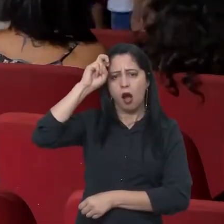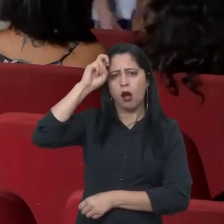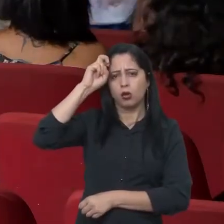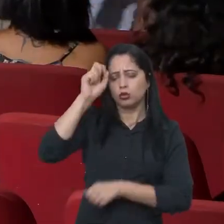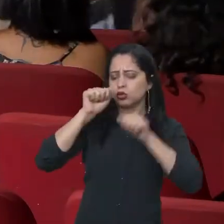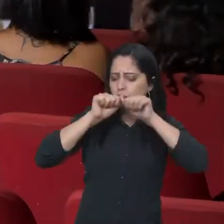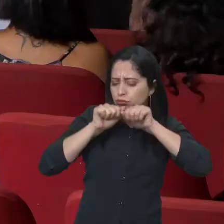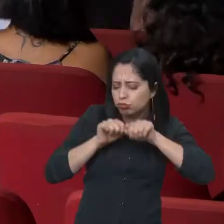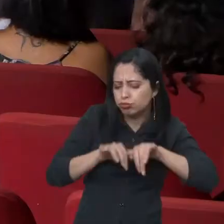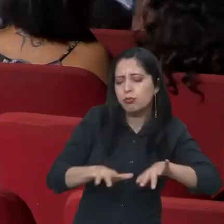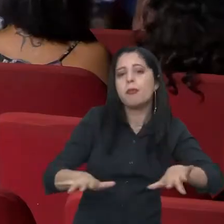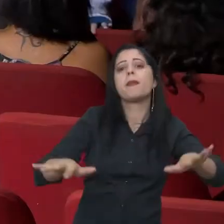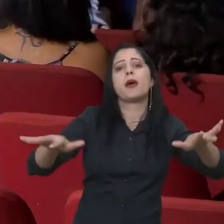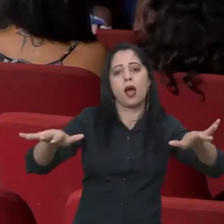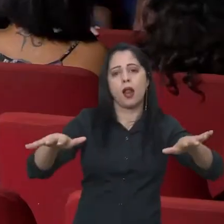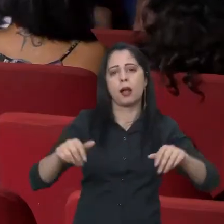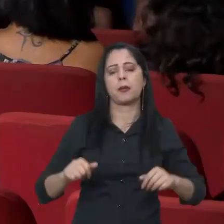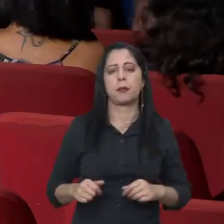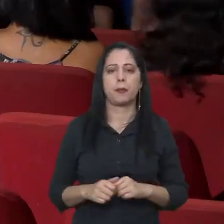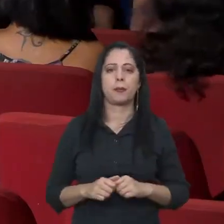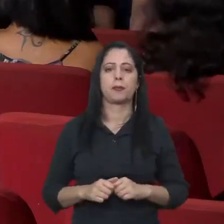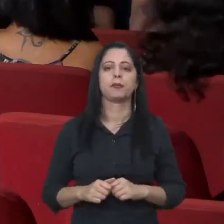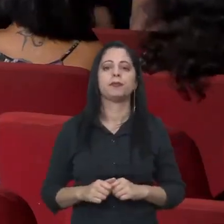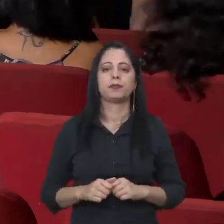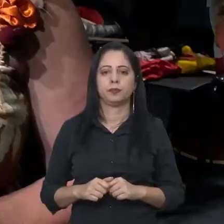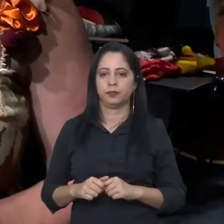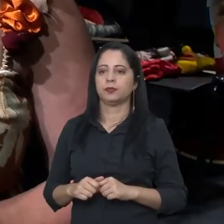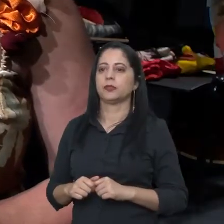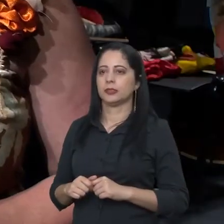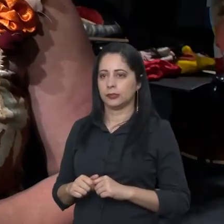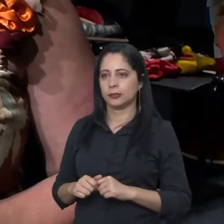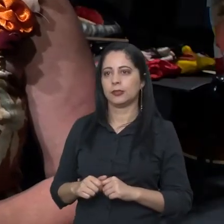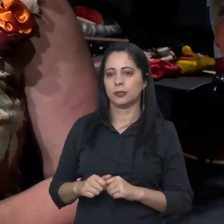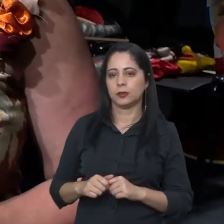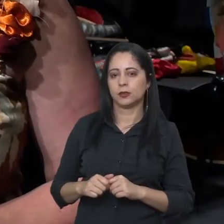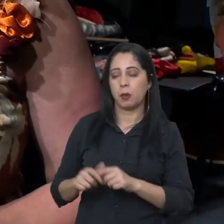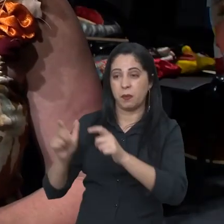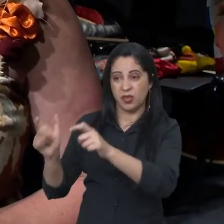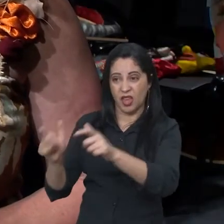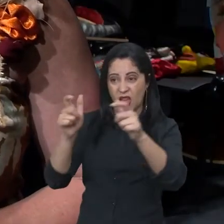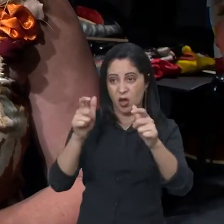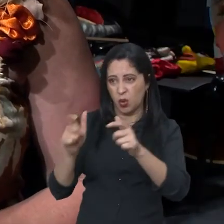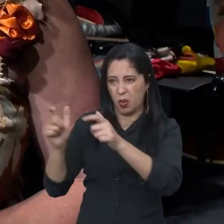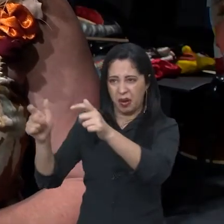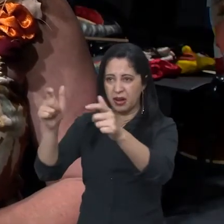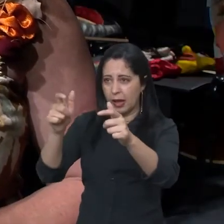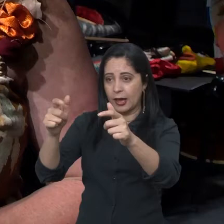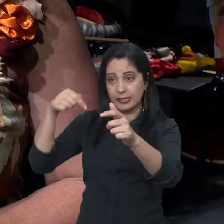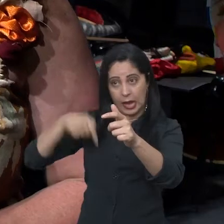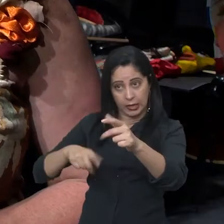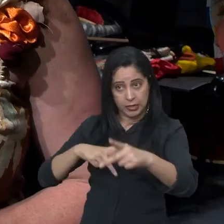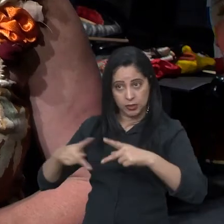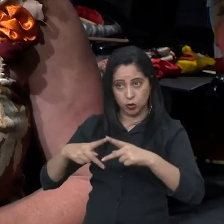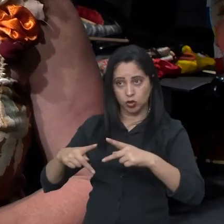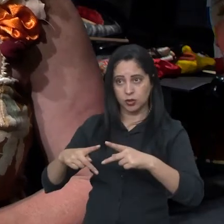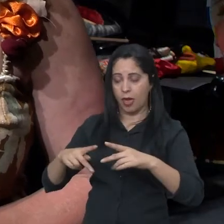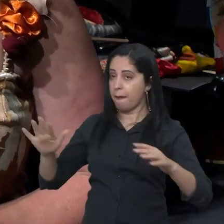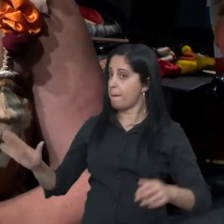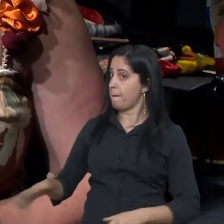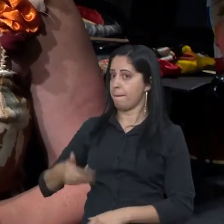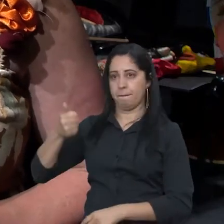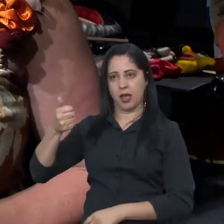como o cenário artístico em São José vem se desenvolvendo. Em relação a muitos outros locais, São José, a gente tem um